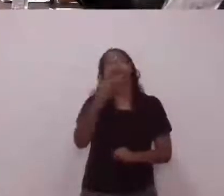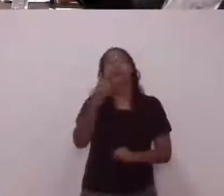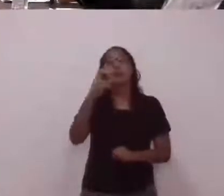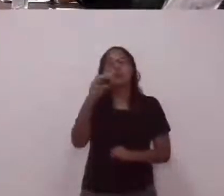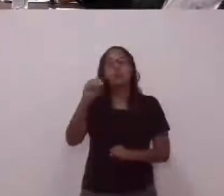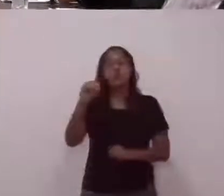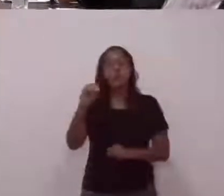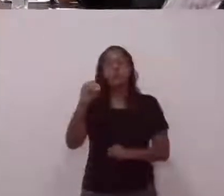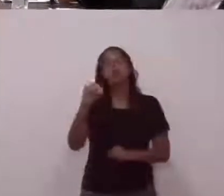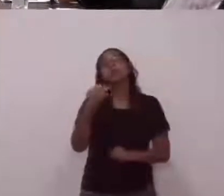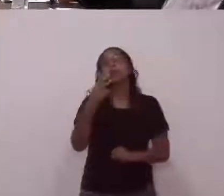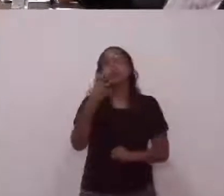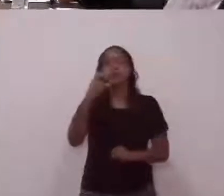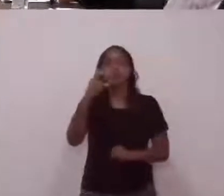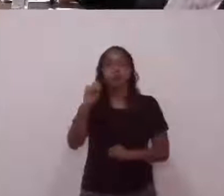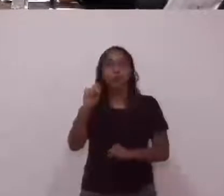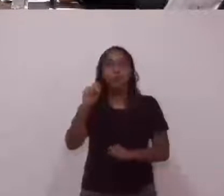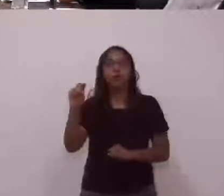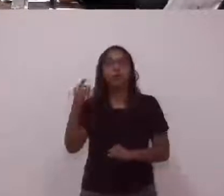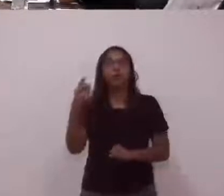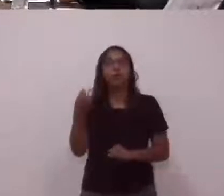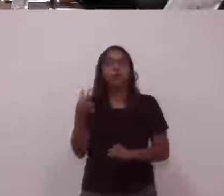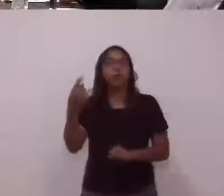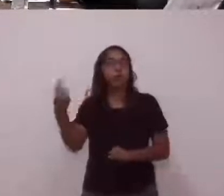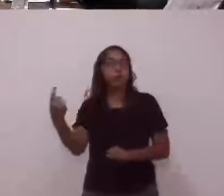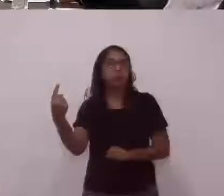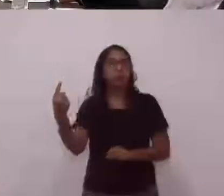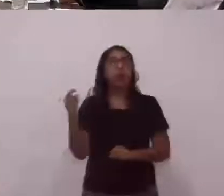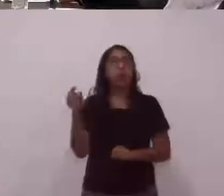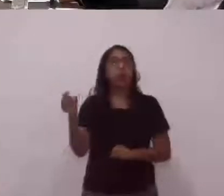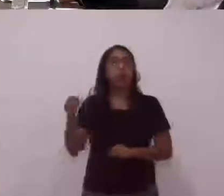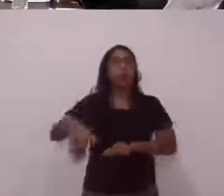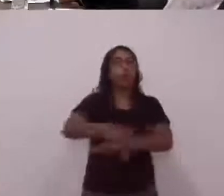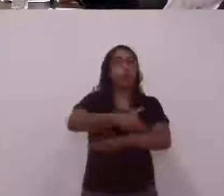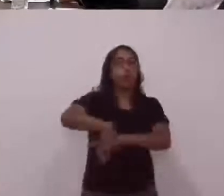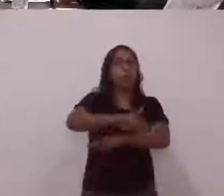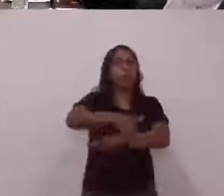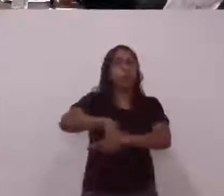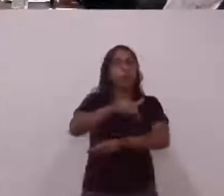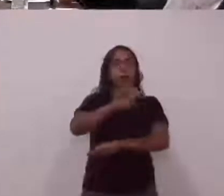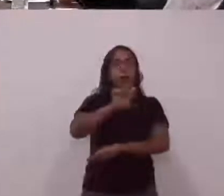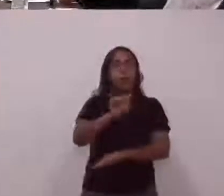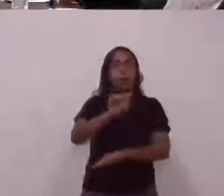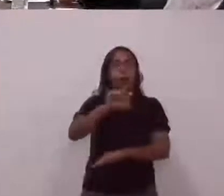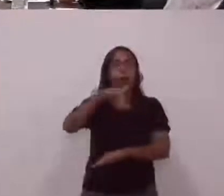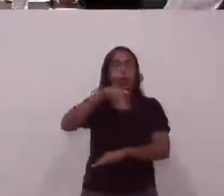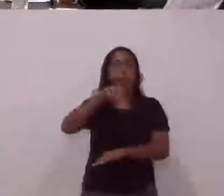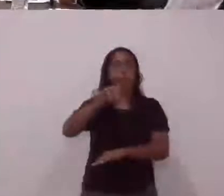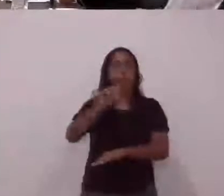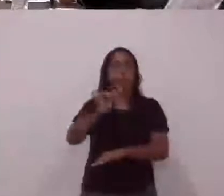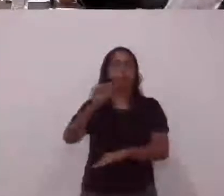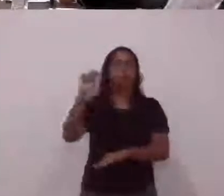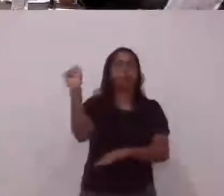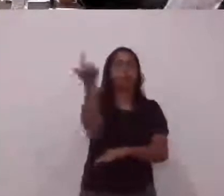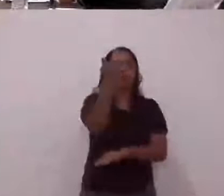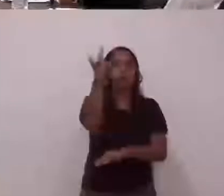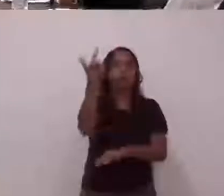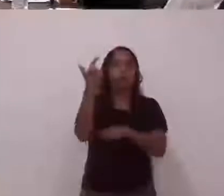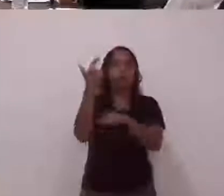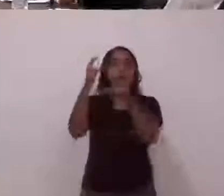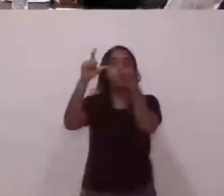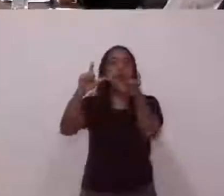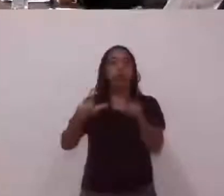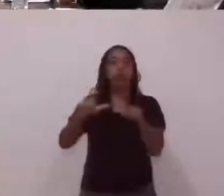528, barra 61, residente e domiciliado na Alameda Sol, número 485, morada do Sol, Vinhedo, São